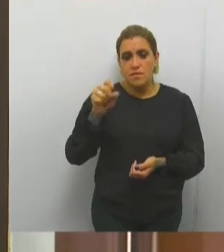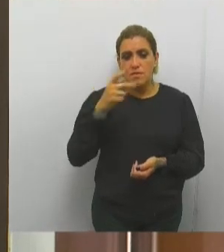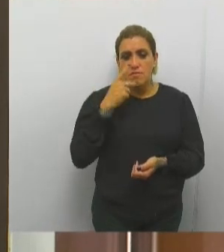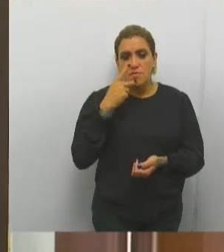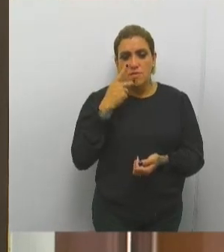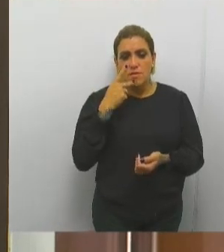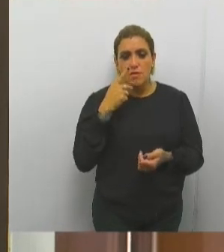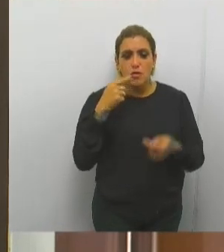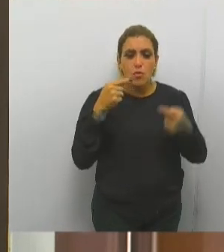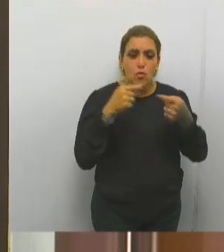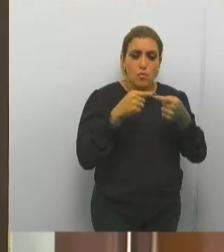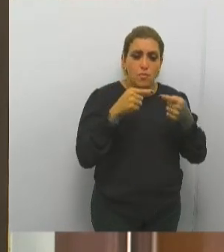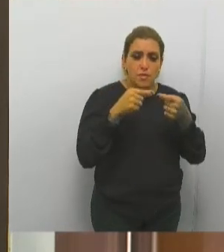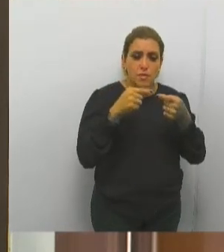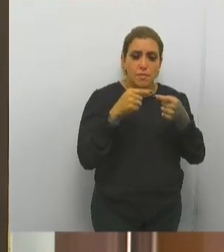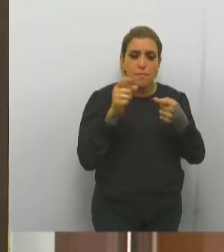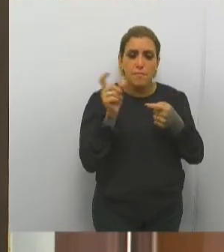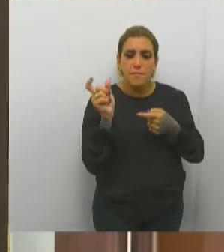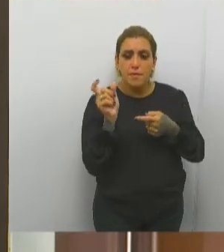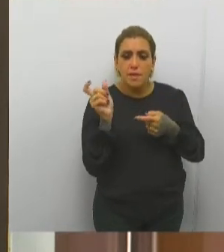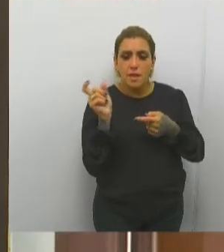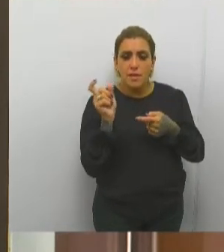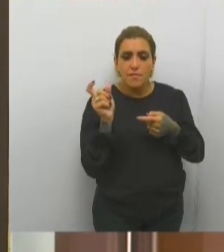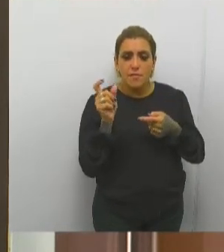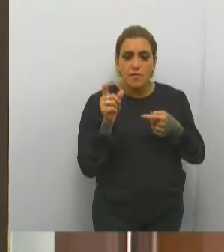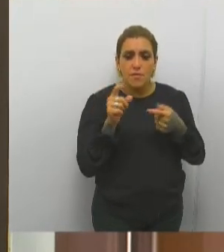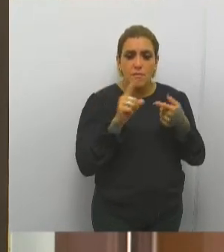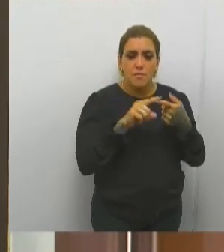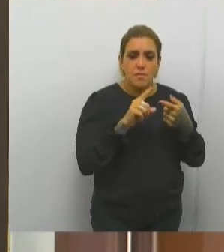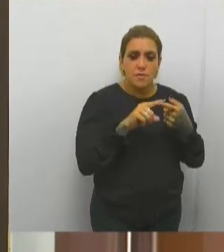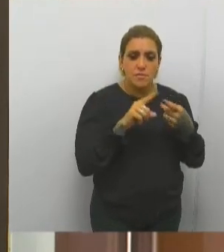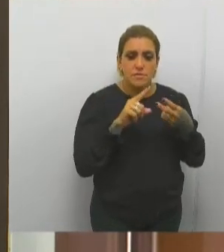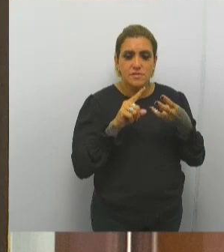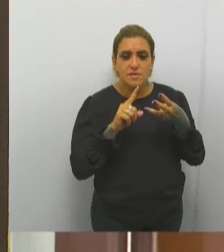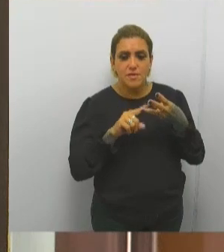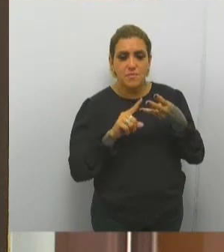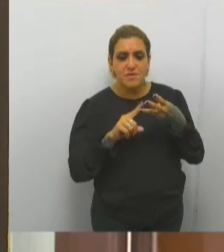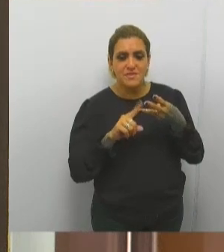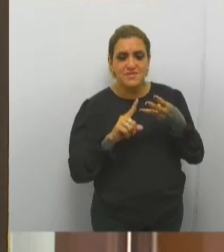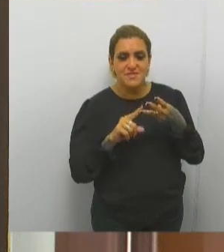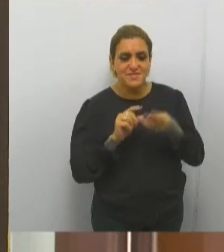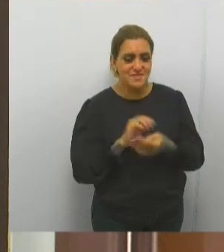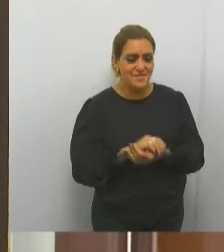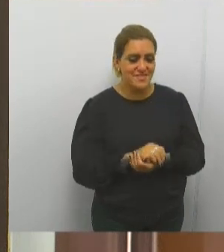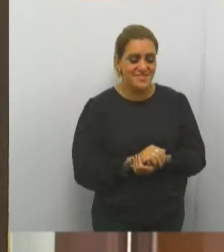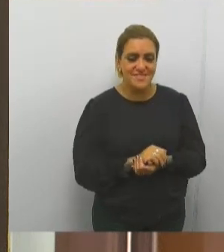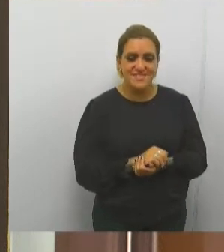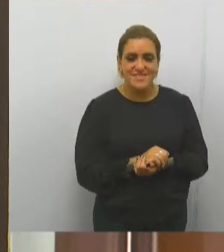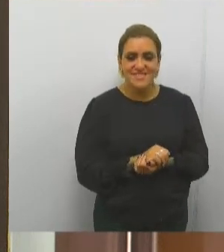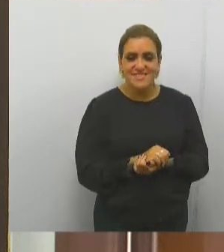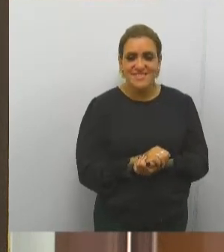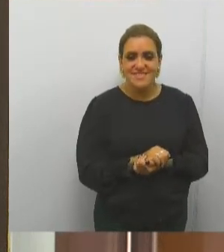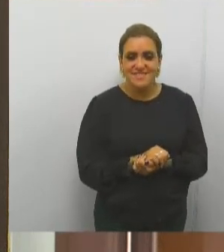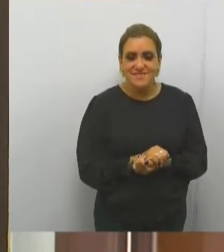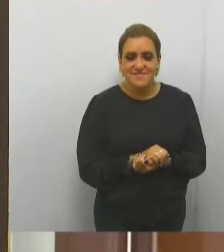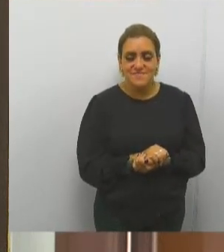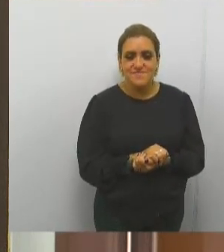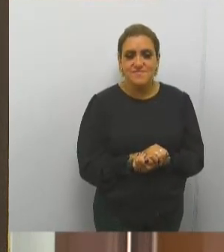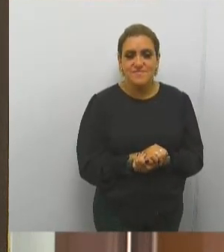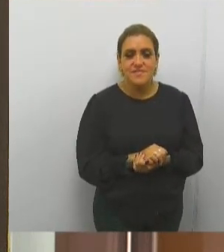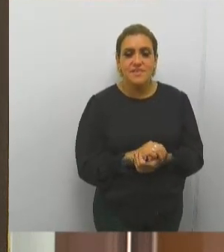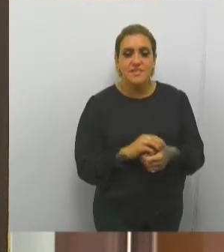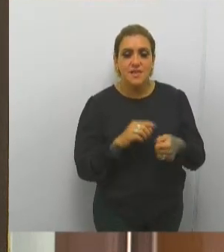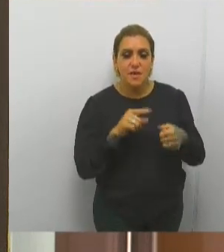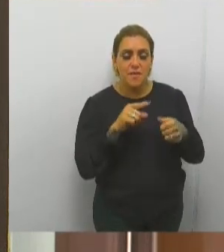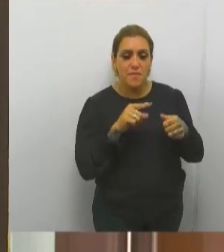si. O primeiro com o terceiro e o segundo com o quarto. E nessa pequena